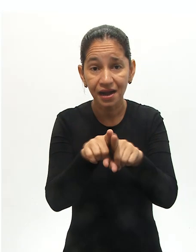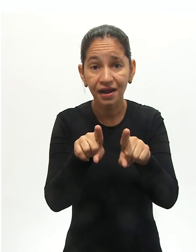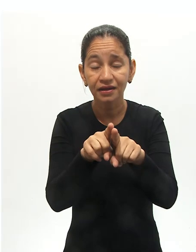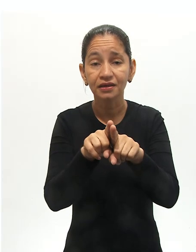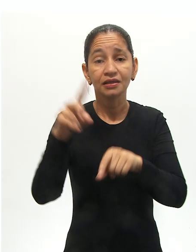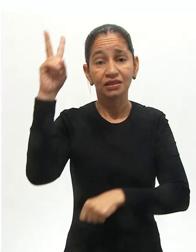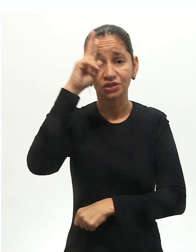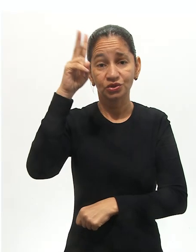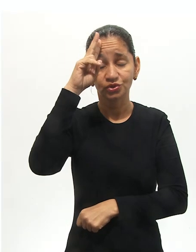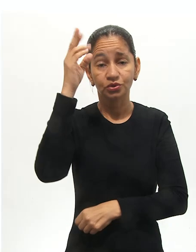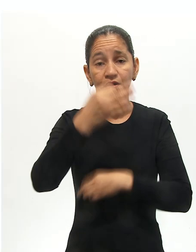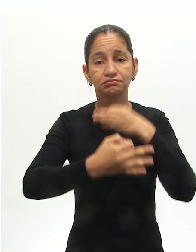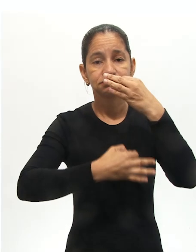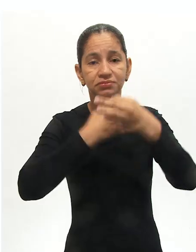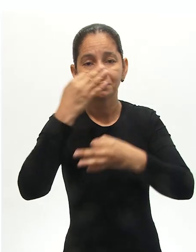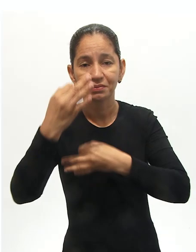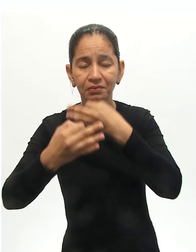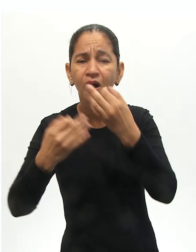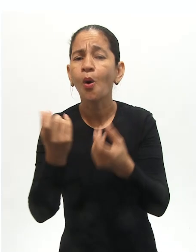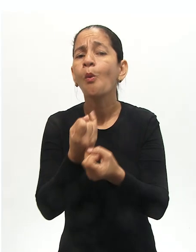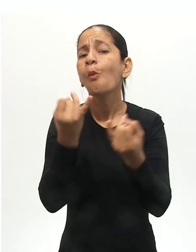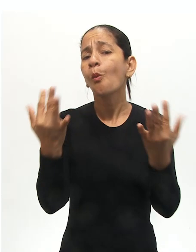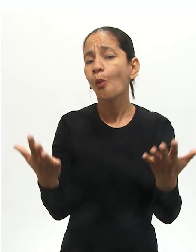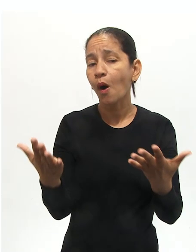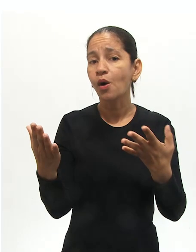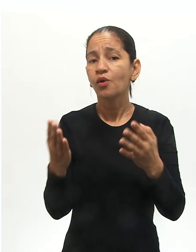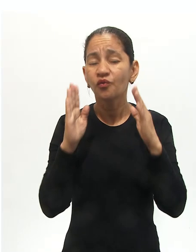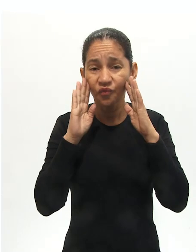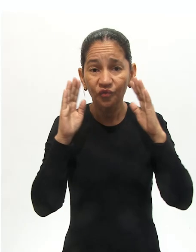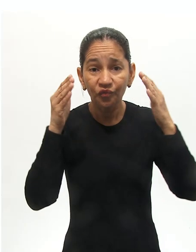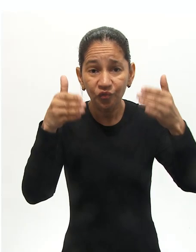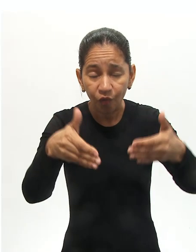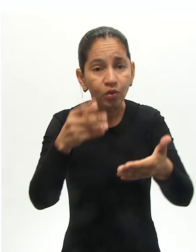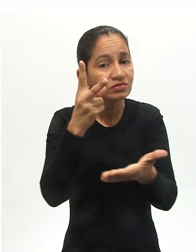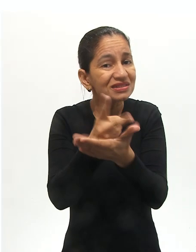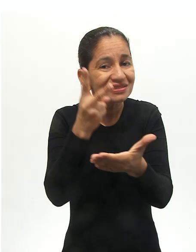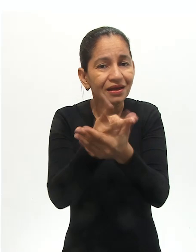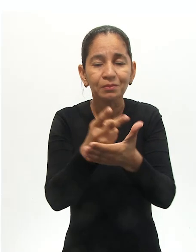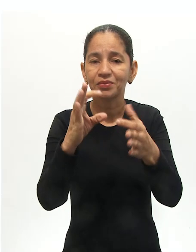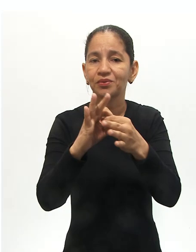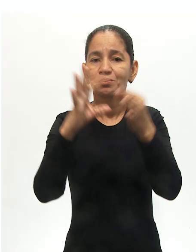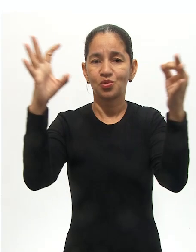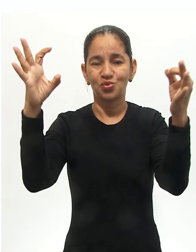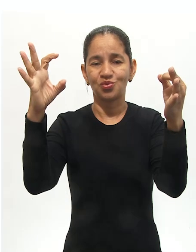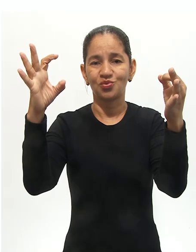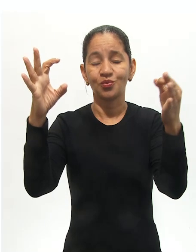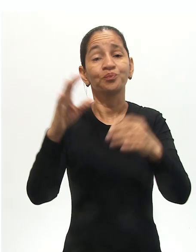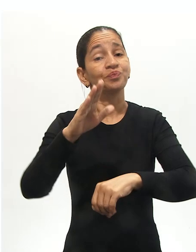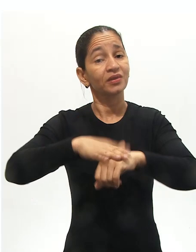a pedagogia histórico-crítico. Foco libertário, escolas